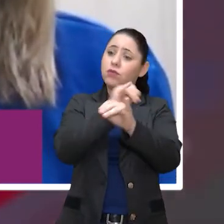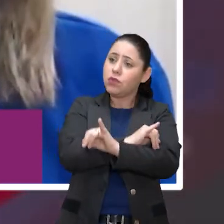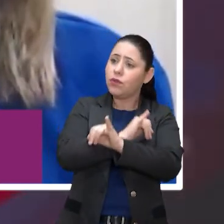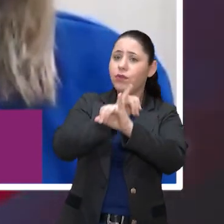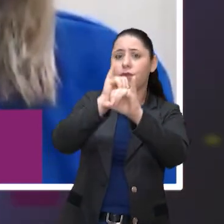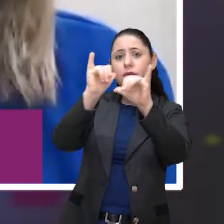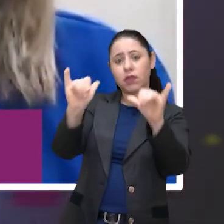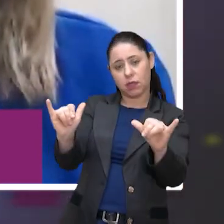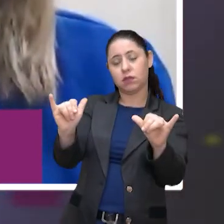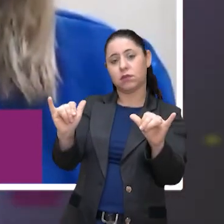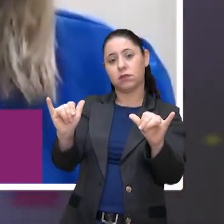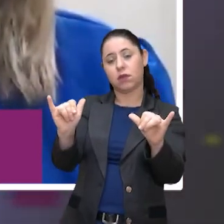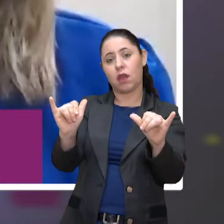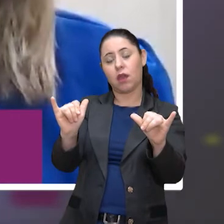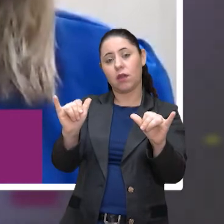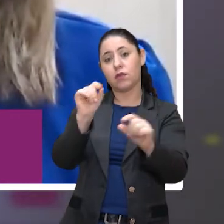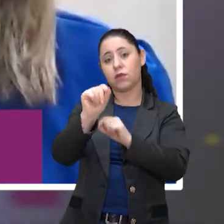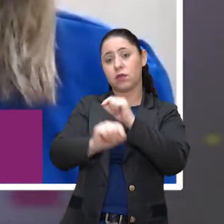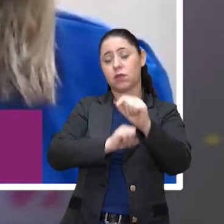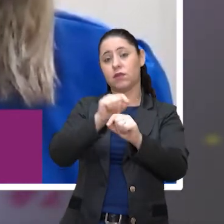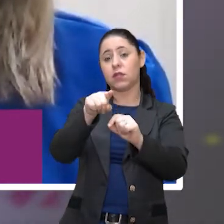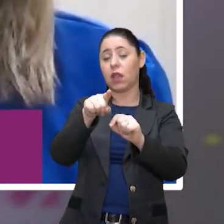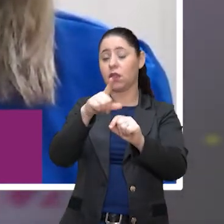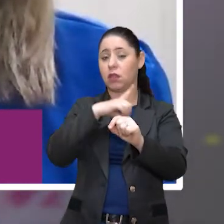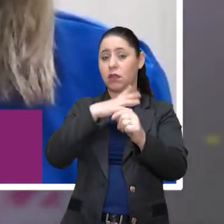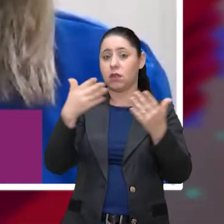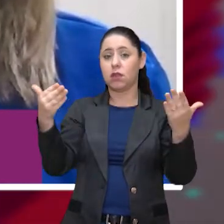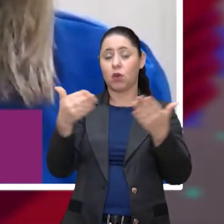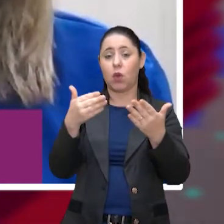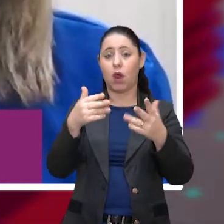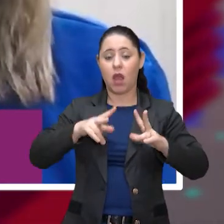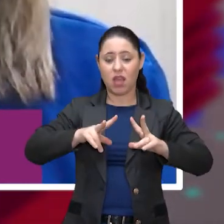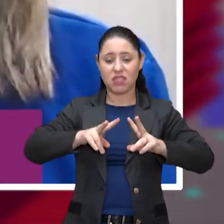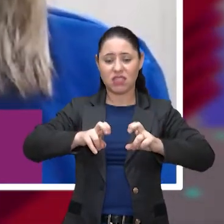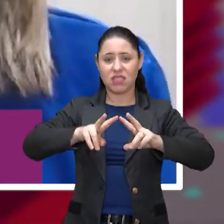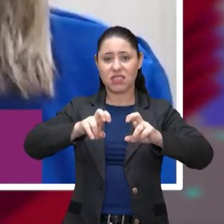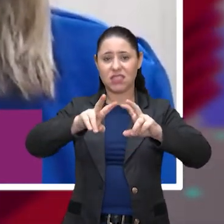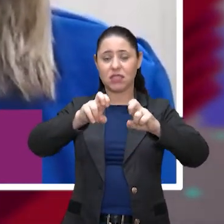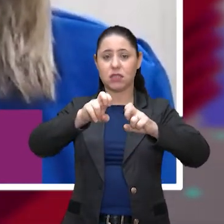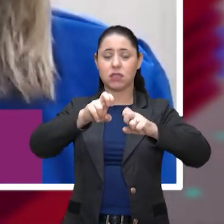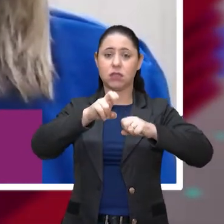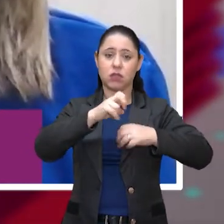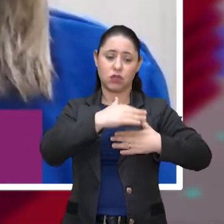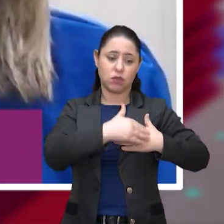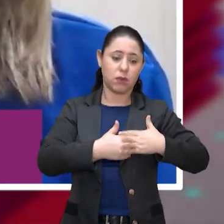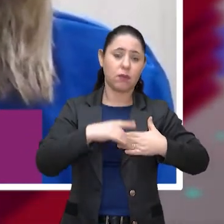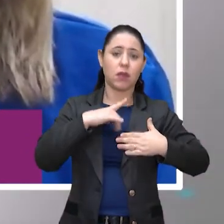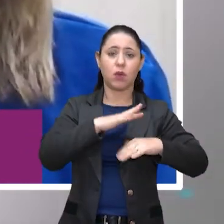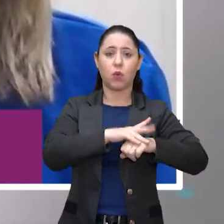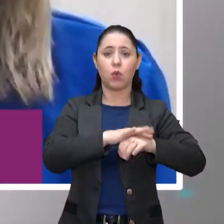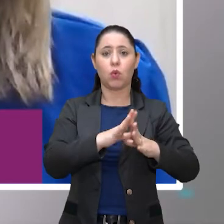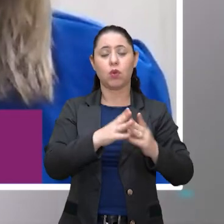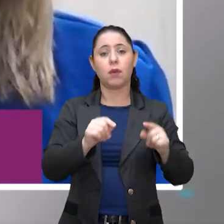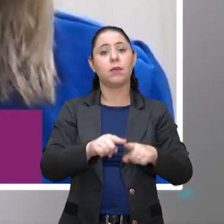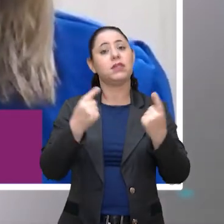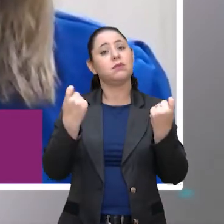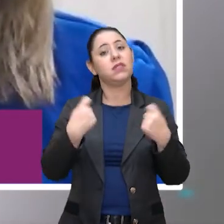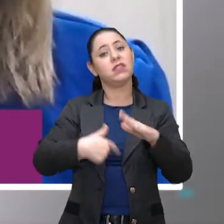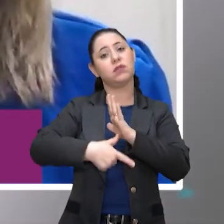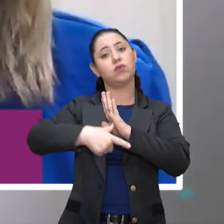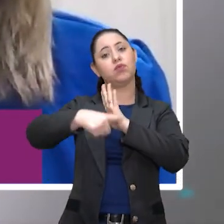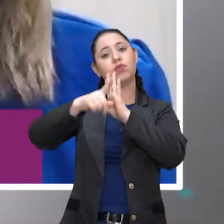transmita essa informação que vocês receberam de que o câncer de mama ele tem cura, mas que